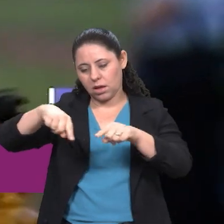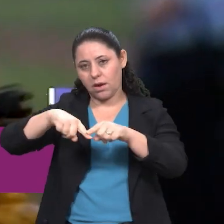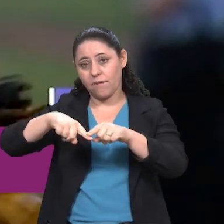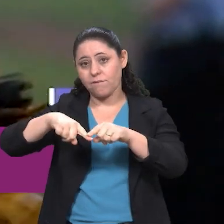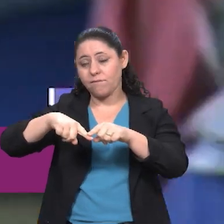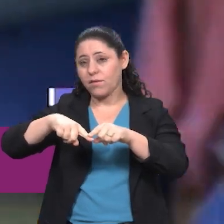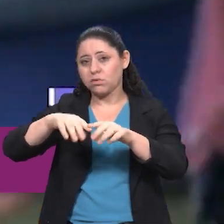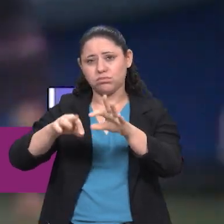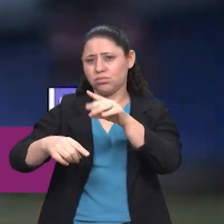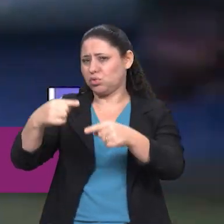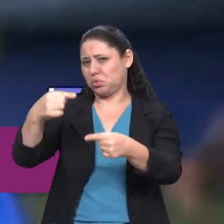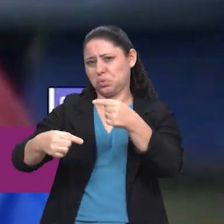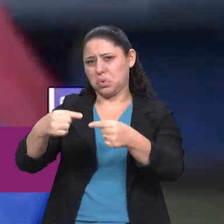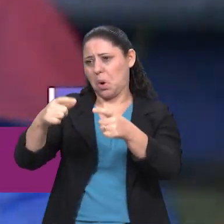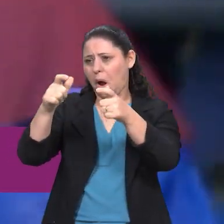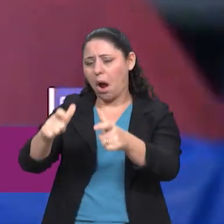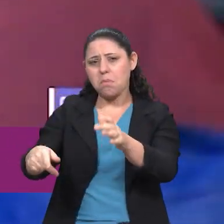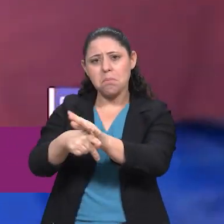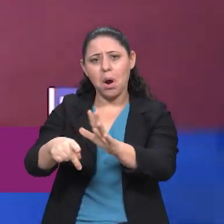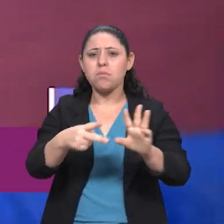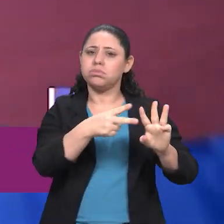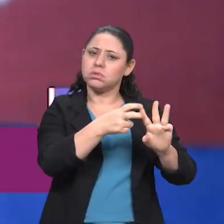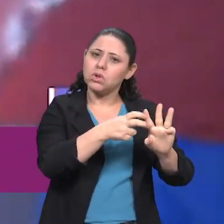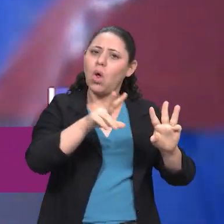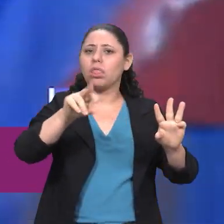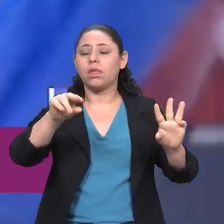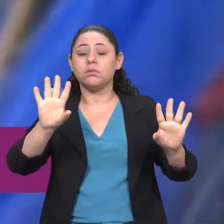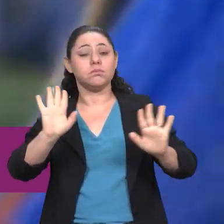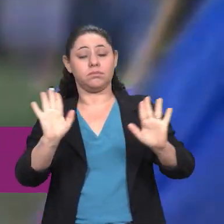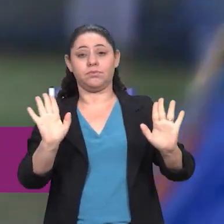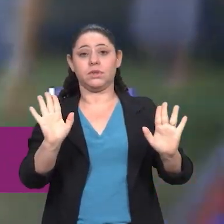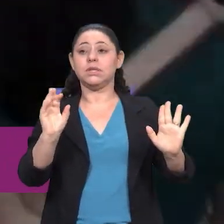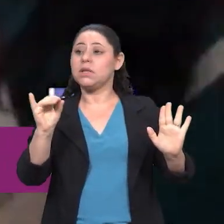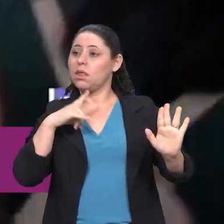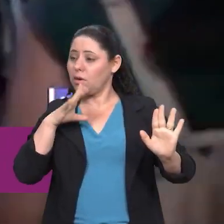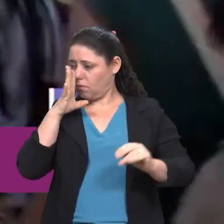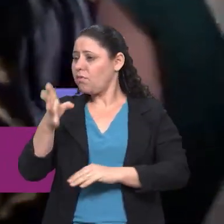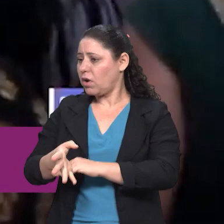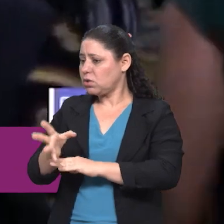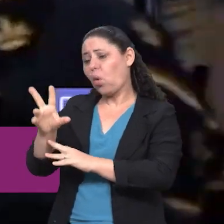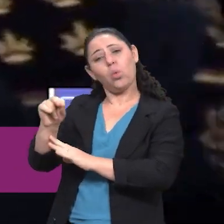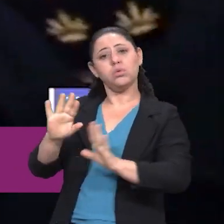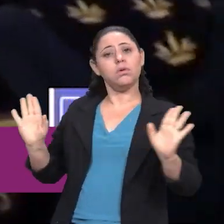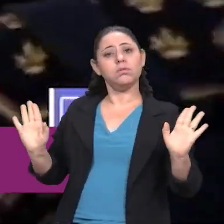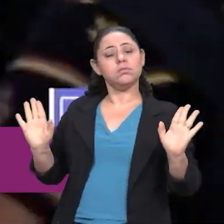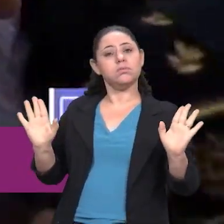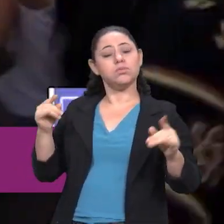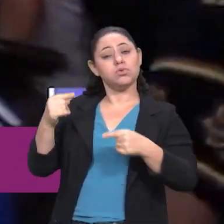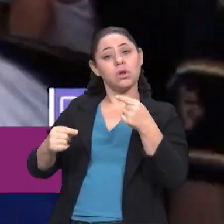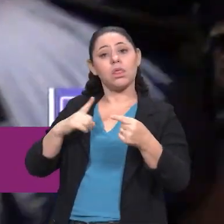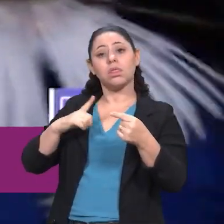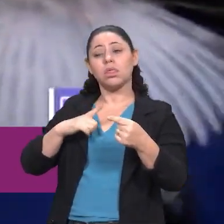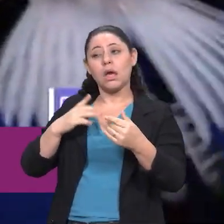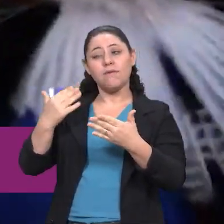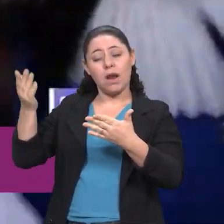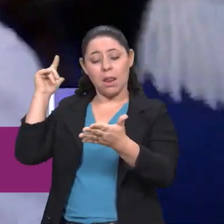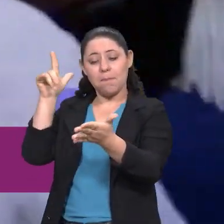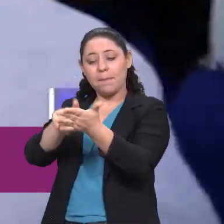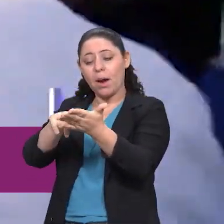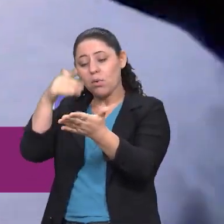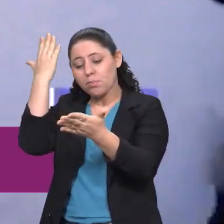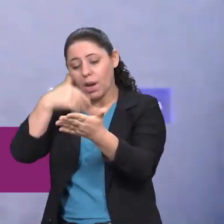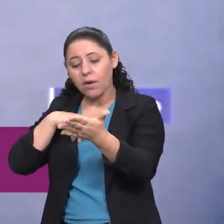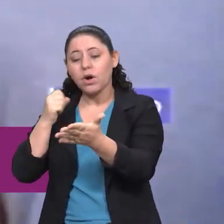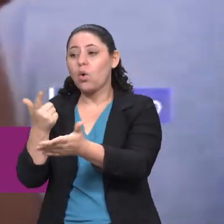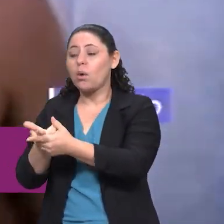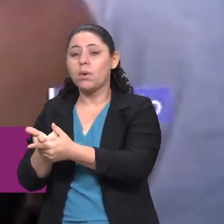posse, você não discute se a área é indígena ou se a área não é indígena. Você discute se houve invasão ou se não houve invasão. Se tem posse antiga ou se não tem